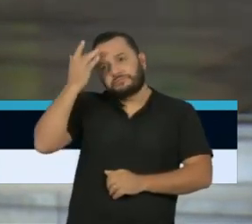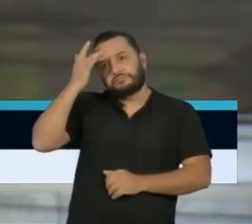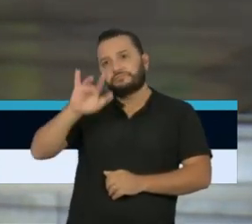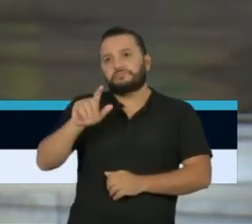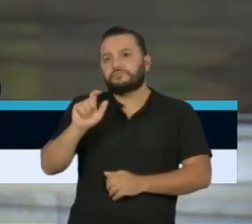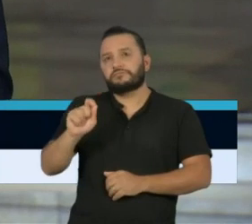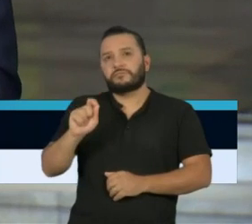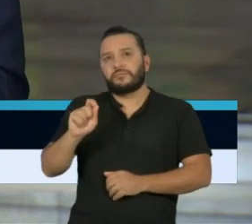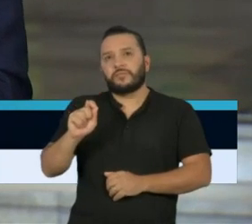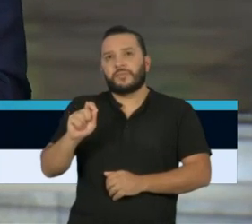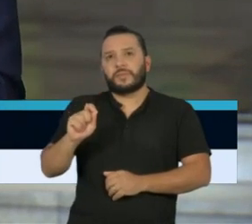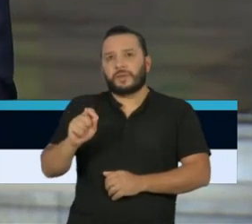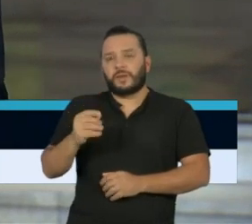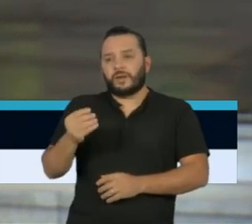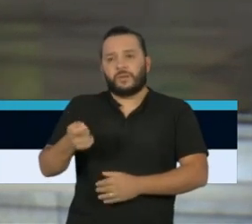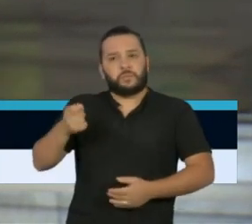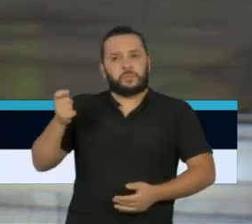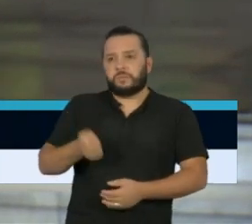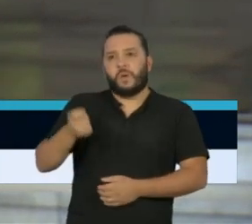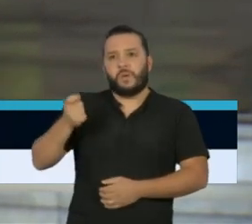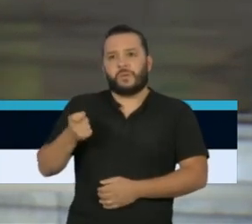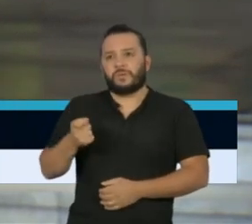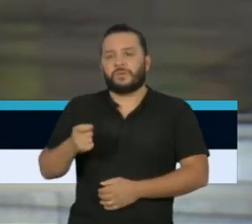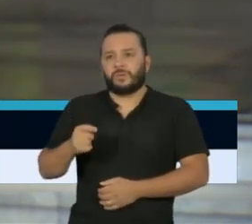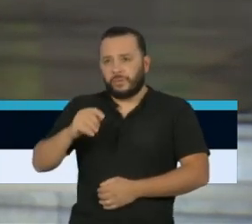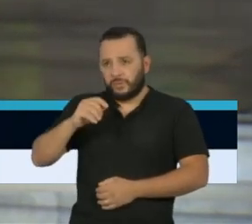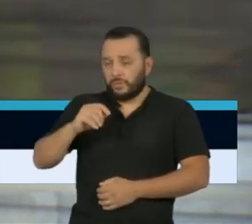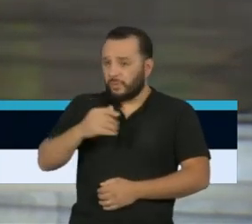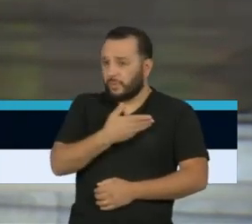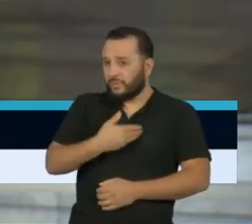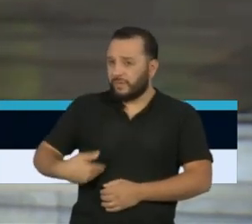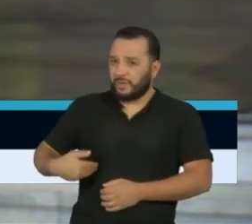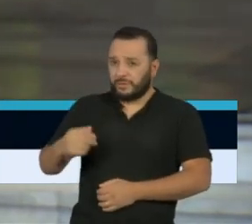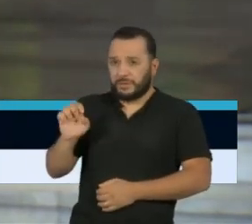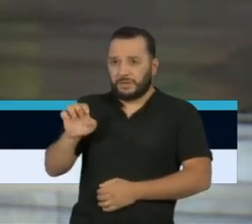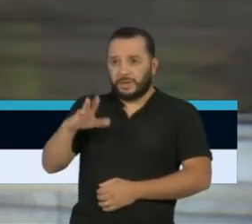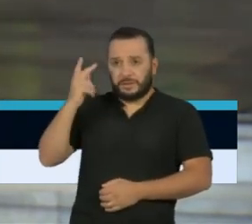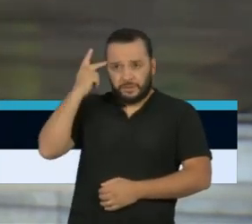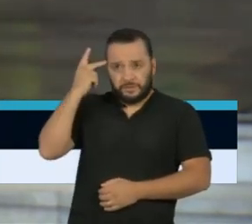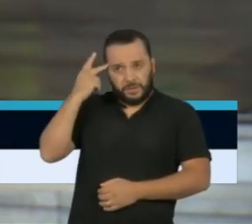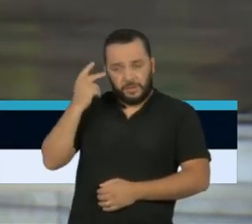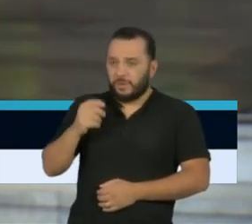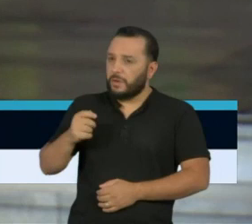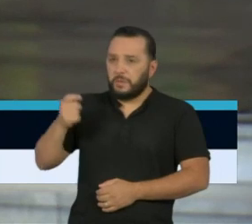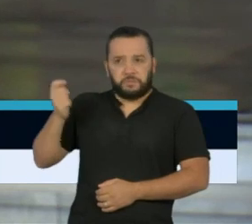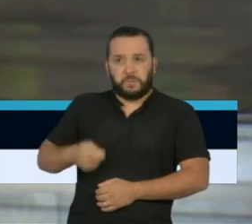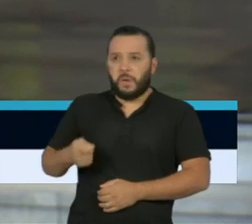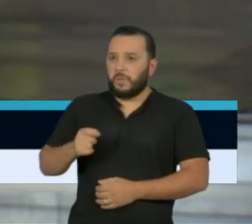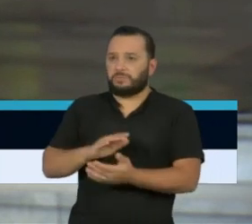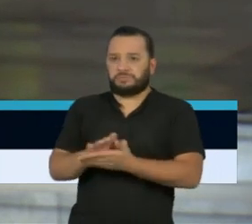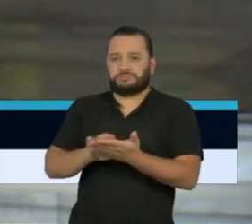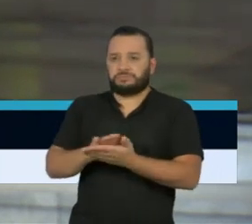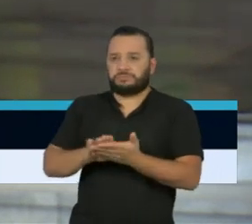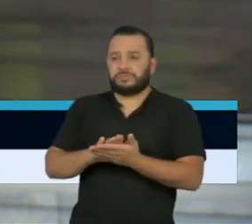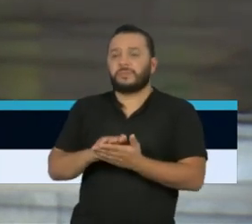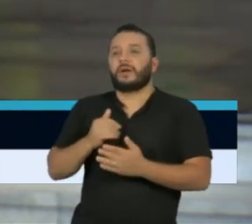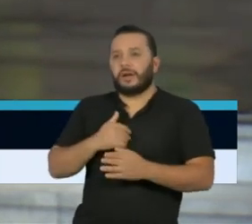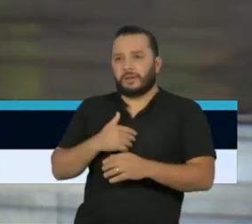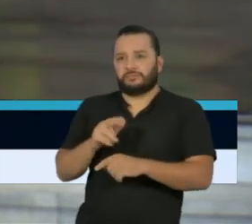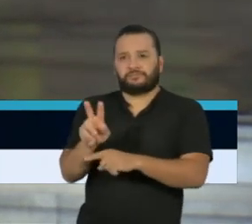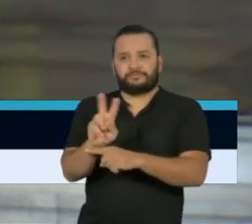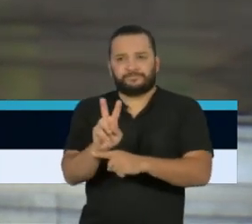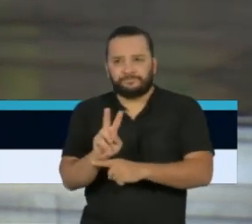nenhum abrandamento nas medidas que o governo do Estado de São Paulo adotou e continuará mantendo. Volto a repetir, nós